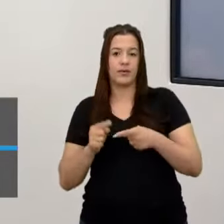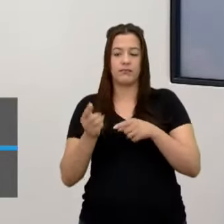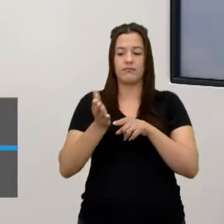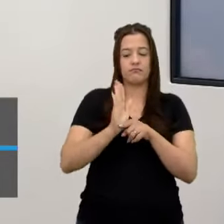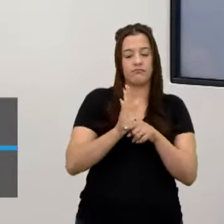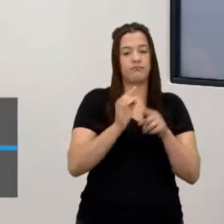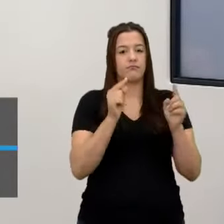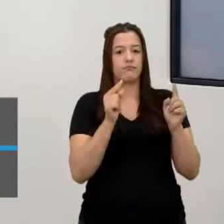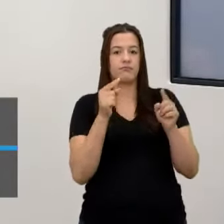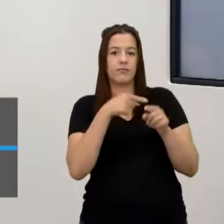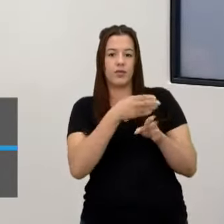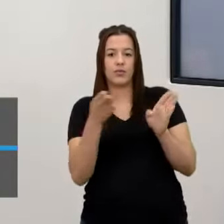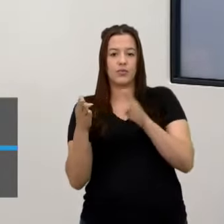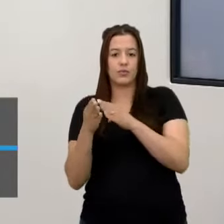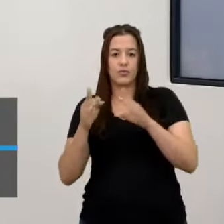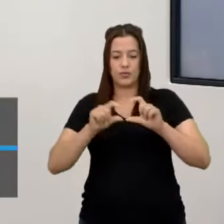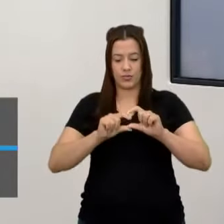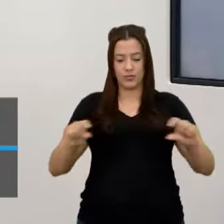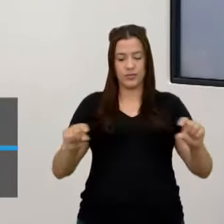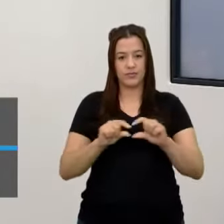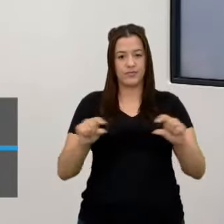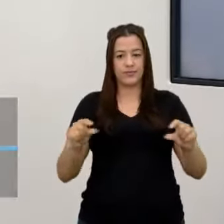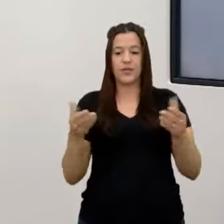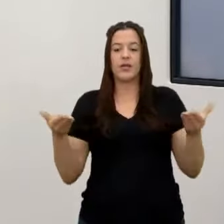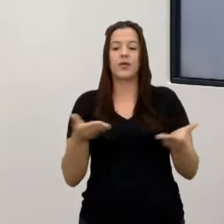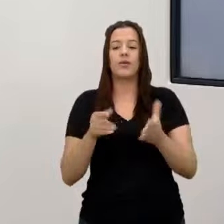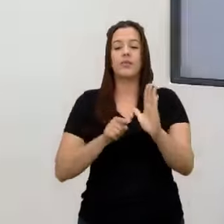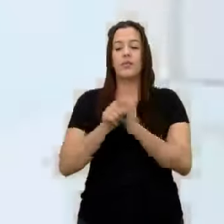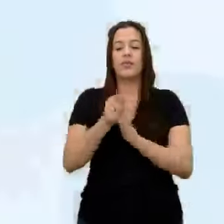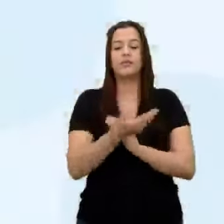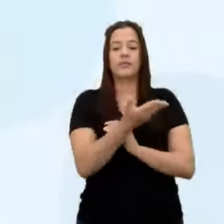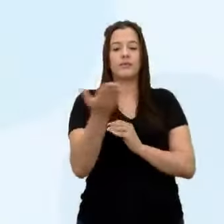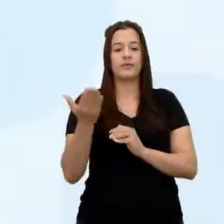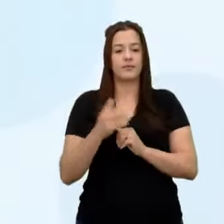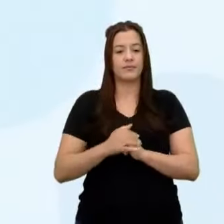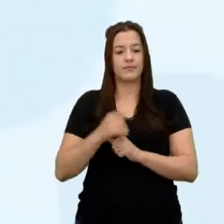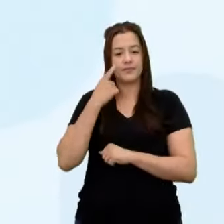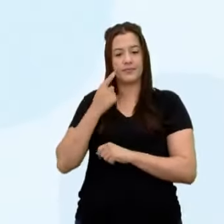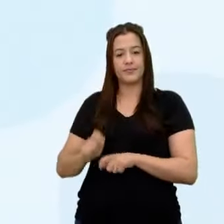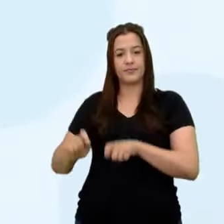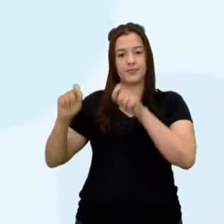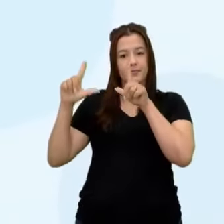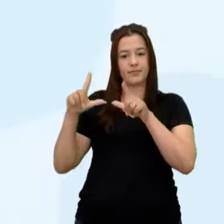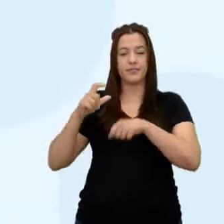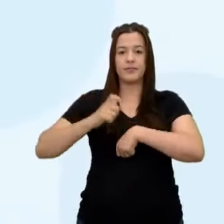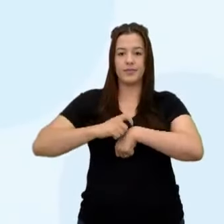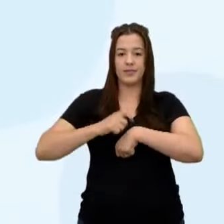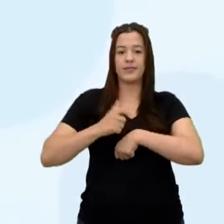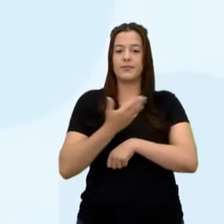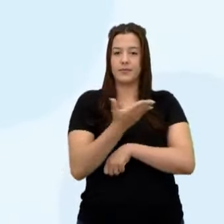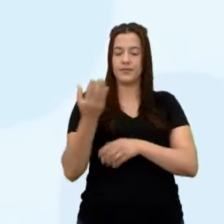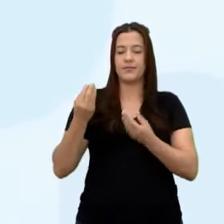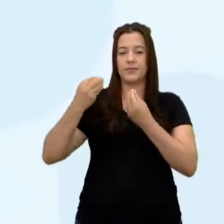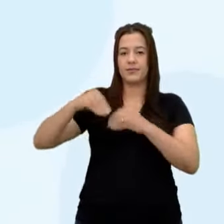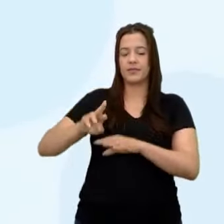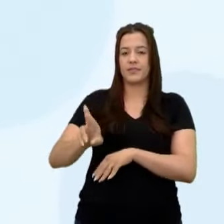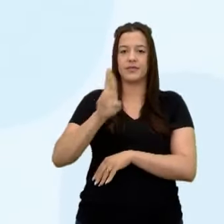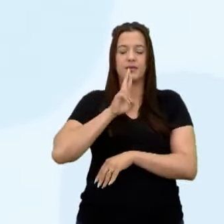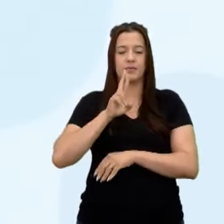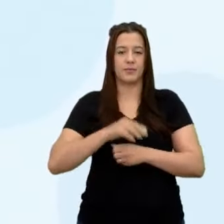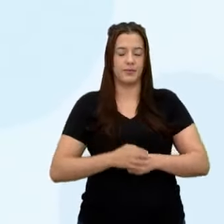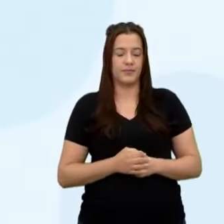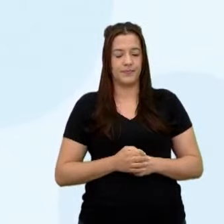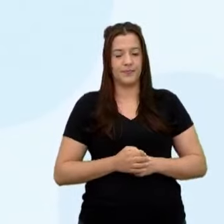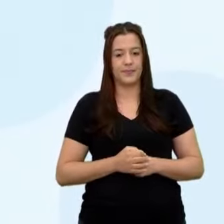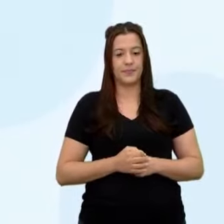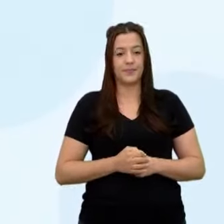com a legenda, uma perguntinha para vocês, que vai ficar aí na tela, e eu vou dar um tempo, é lógico, para que vocês respondam aí no chat.